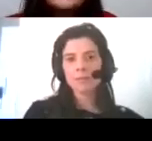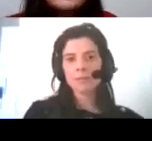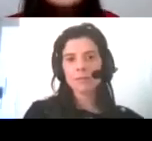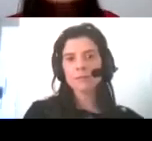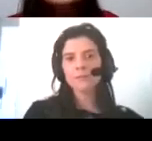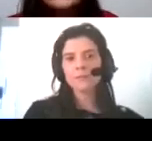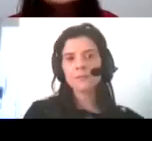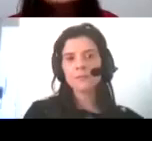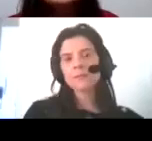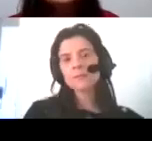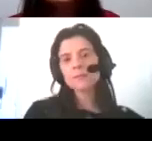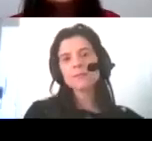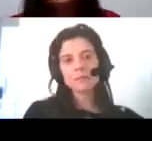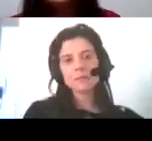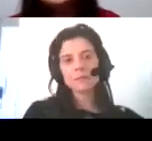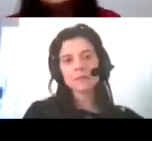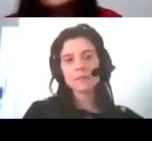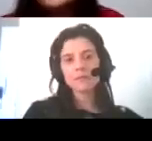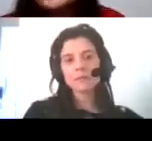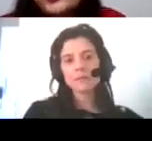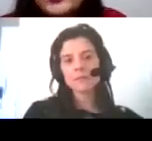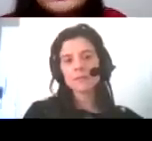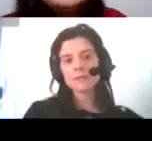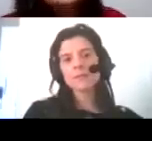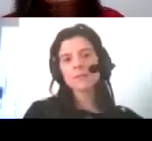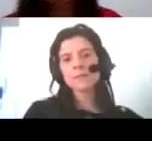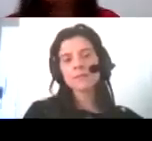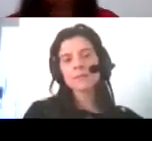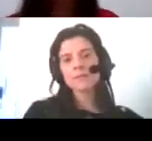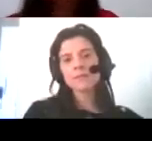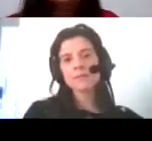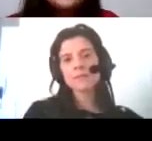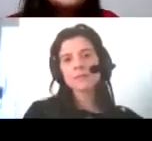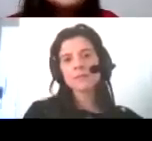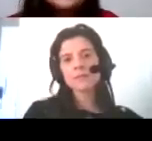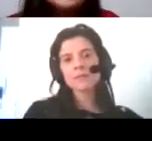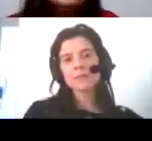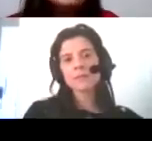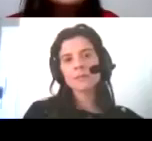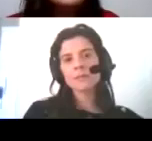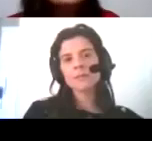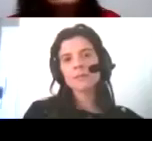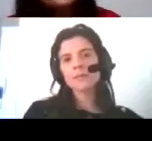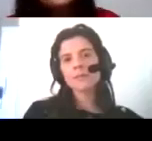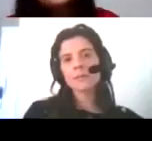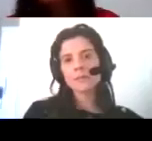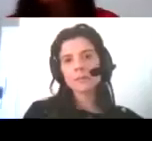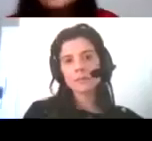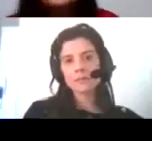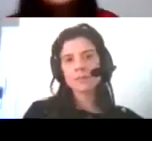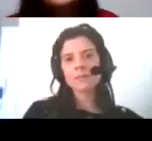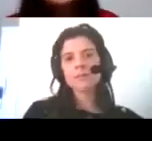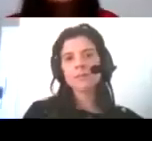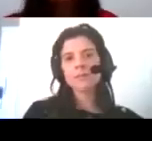mais realizado. Né? Como diz Robert Collier, o sucesso é a soma dos pequenos esforços repetidos